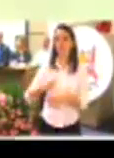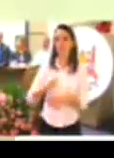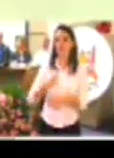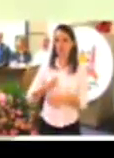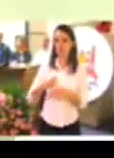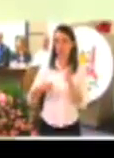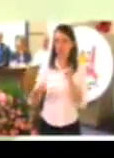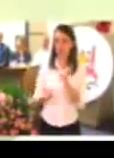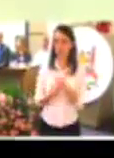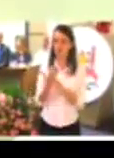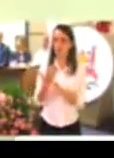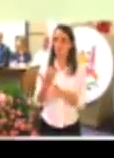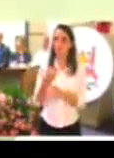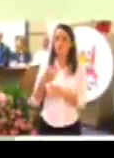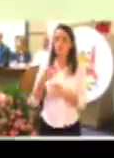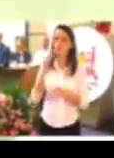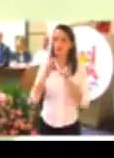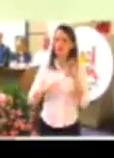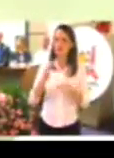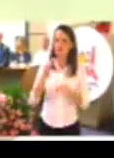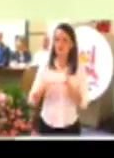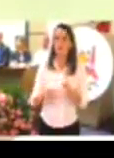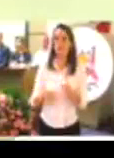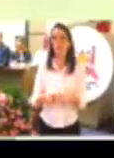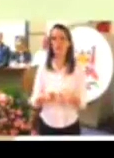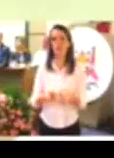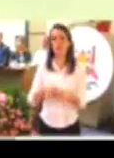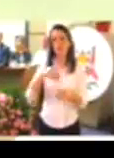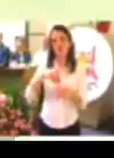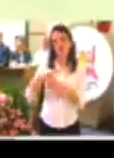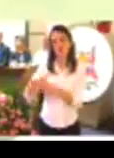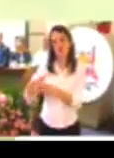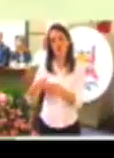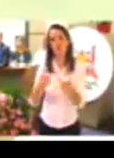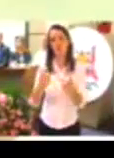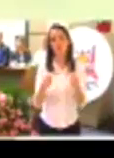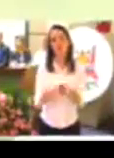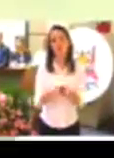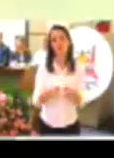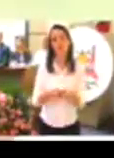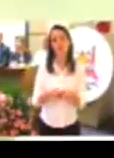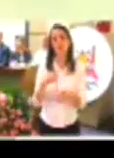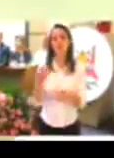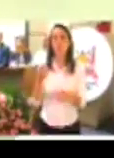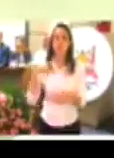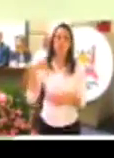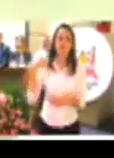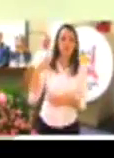com esse novo instrumento democrático, que vai desenvolver ações alternativas de políticas